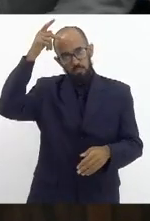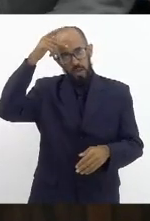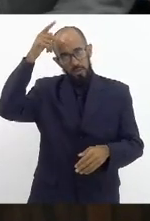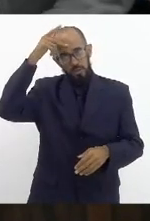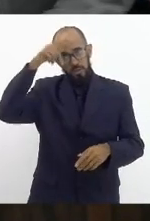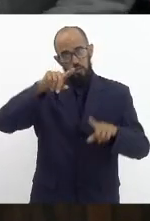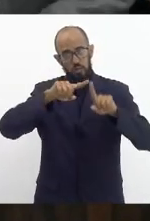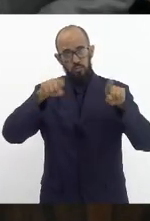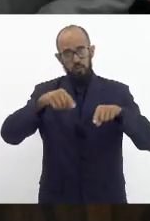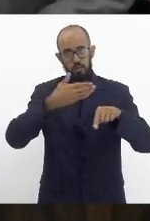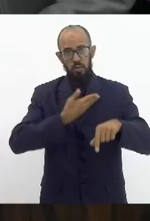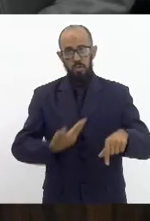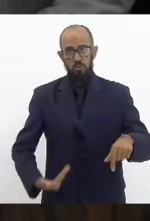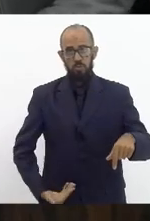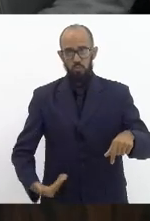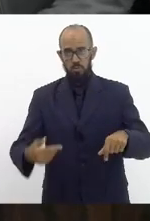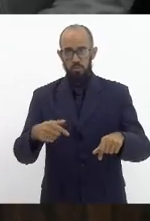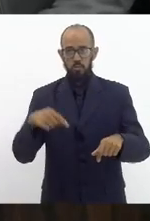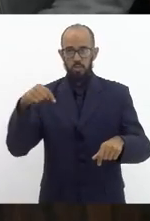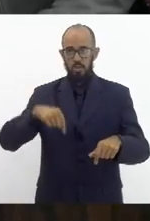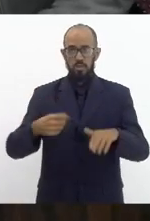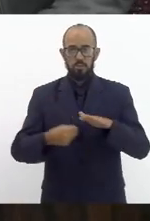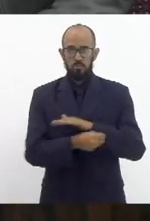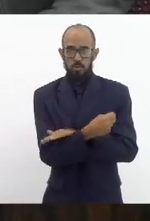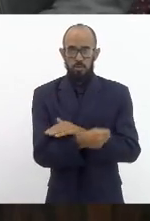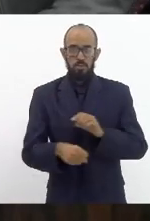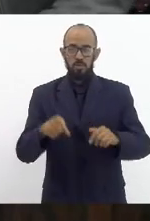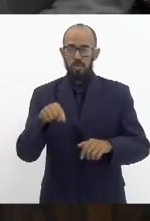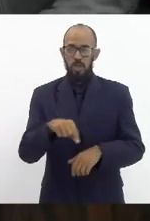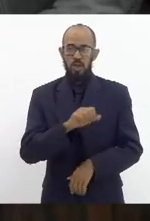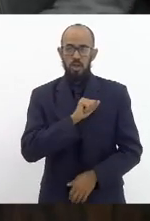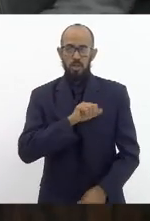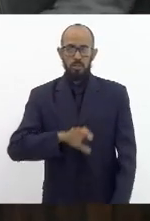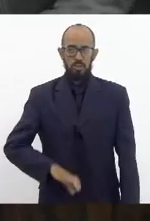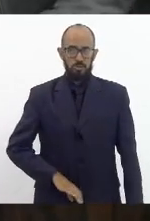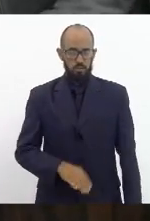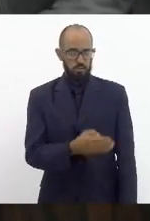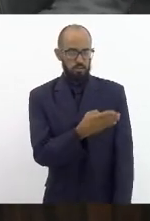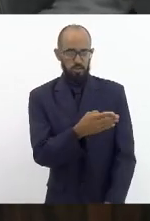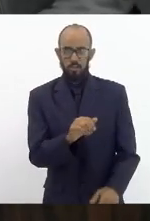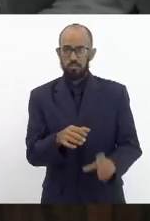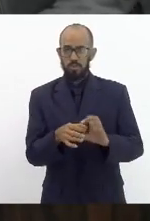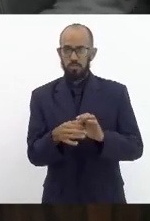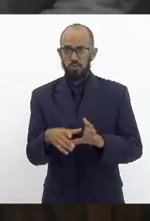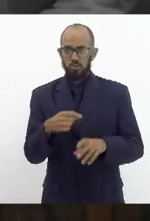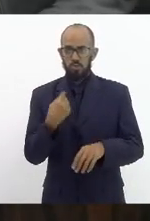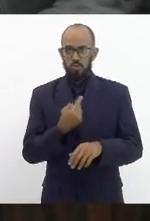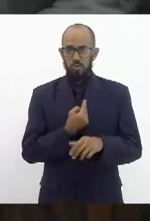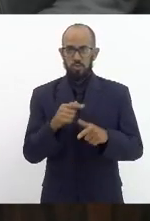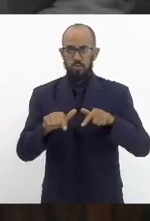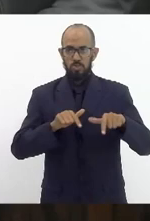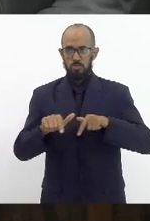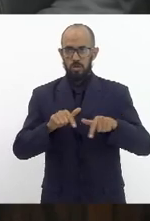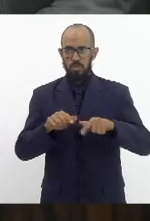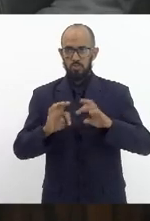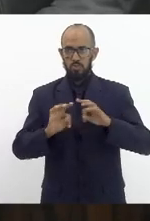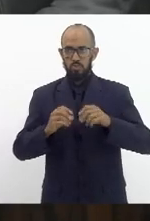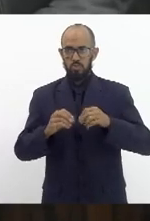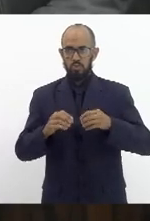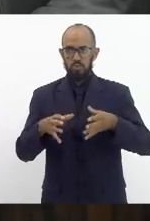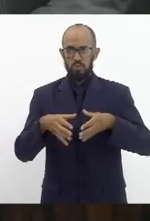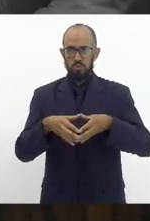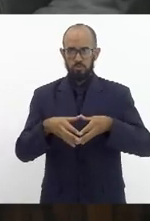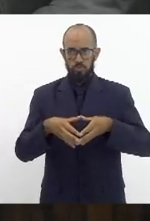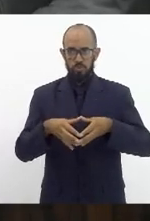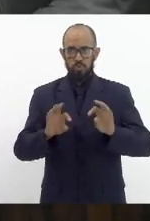público nessa legislatura tem nome e sobrenome, que é o deputado André Siciliano, que permitiu que a gente trabalhasse, atuasse todas as comissões e todos